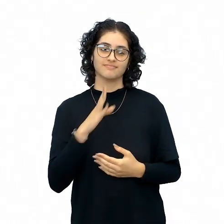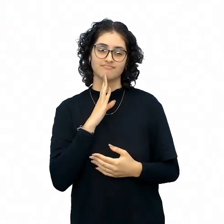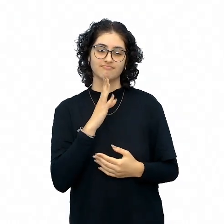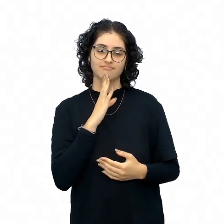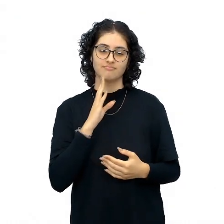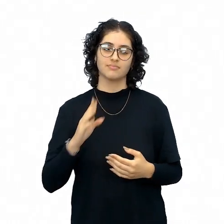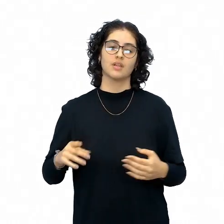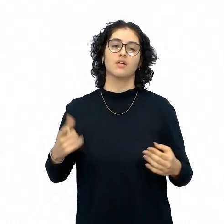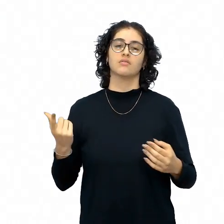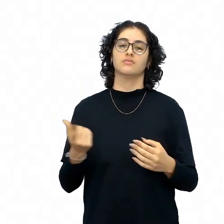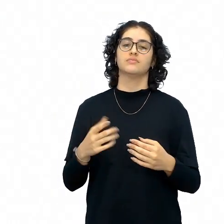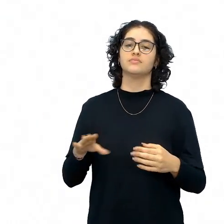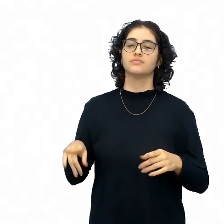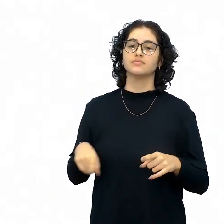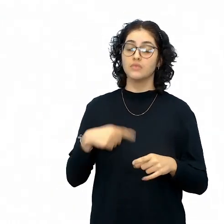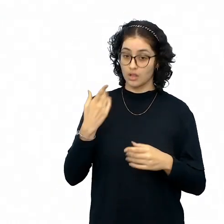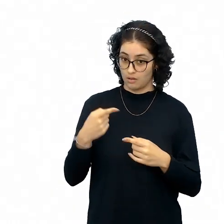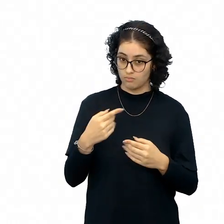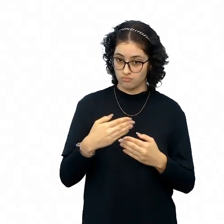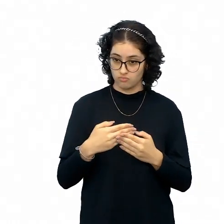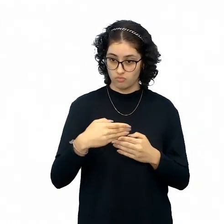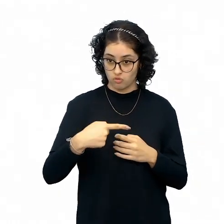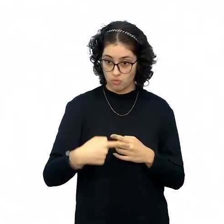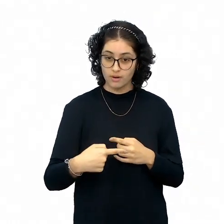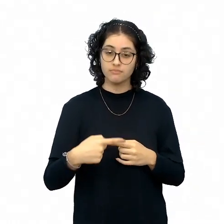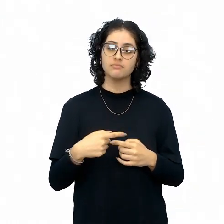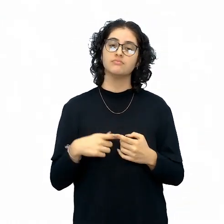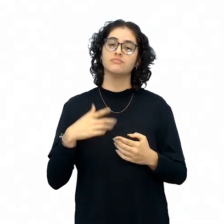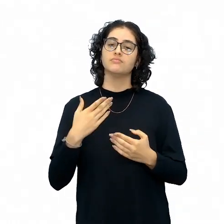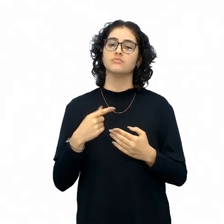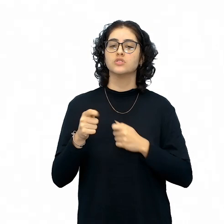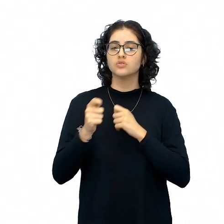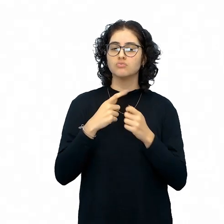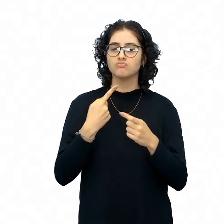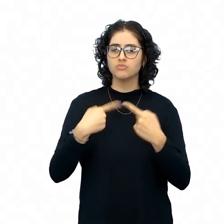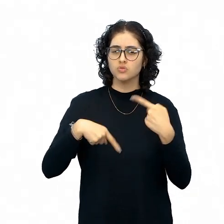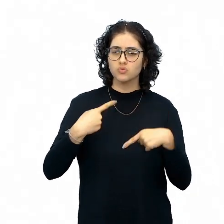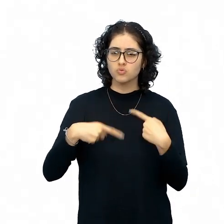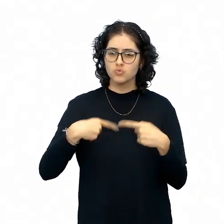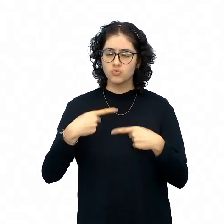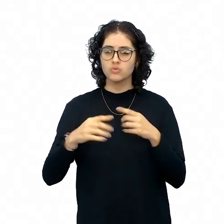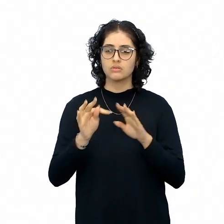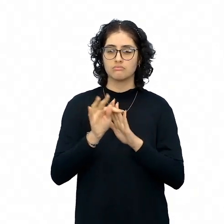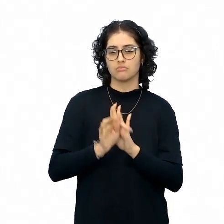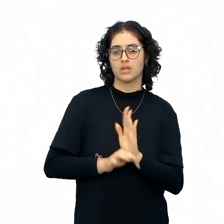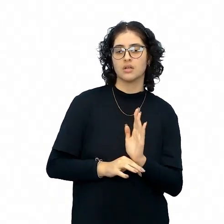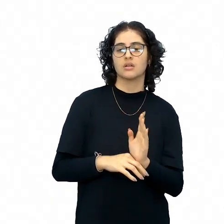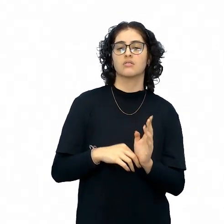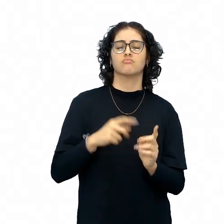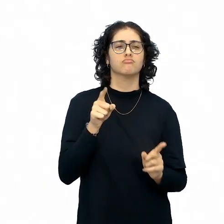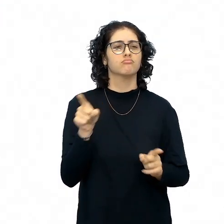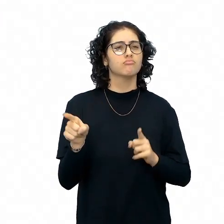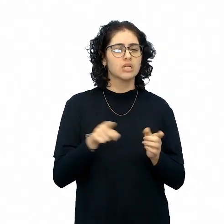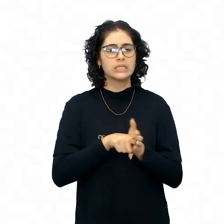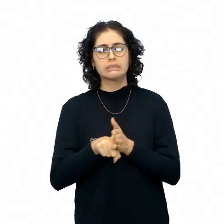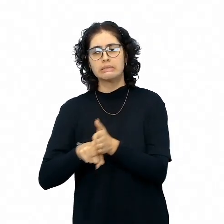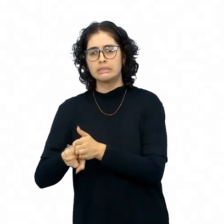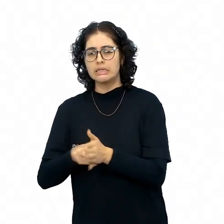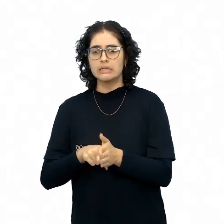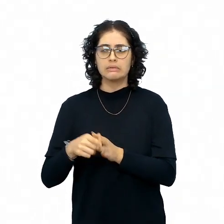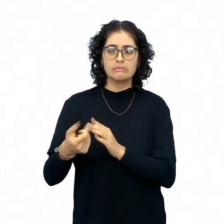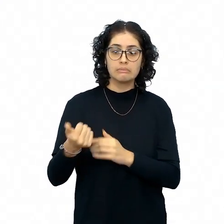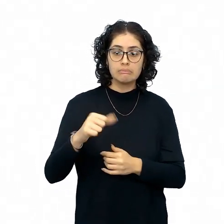leitura, discussão acerca do contexto de produção e circulação da reportagem, checagem das hipóteses, a